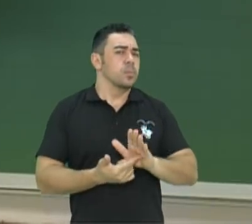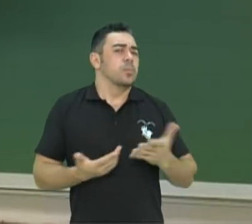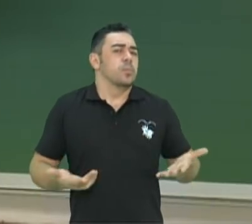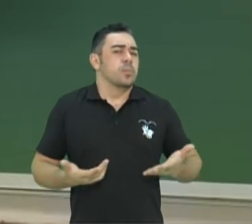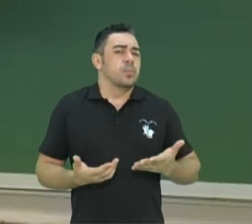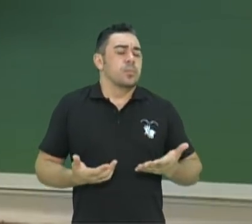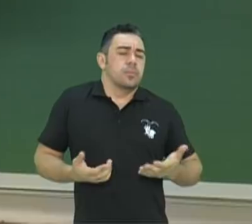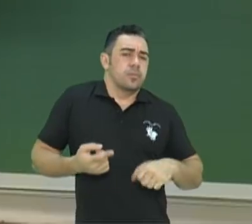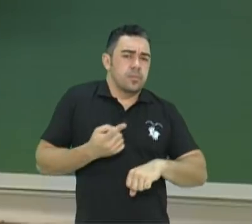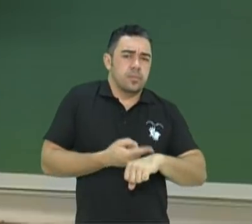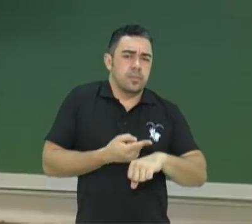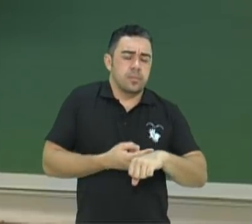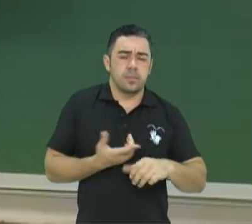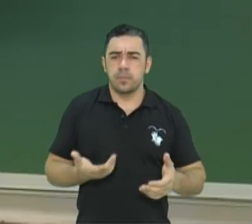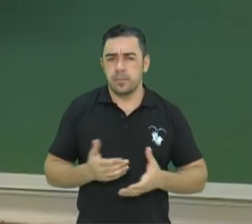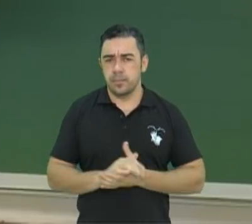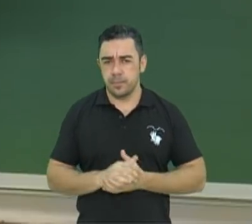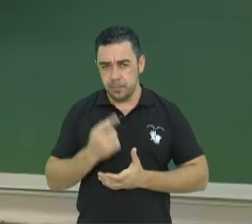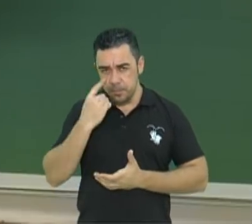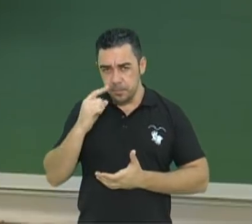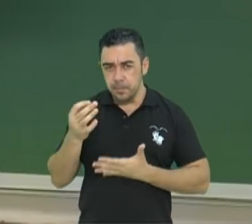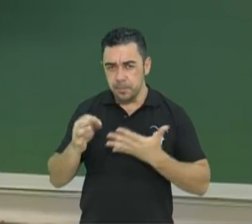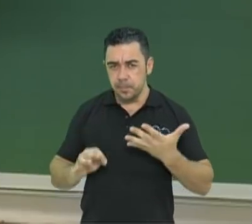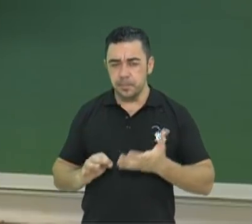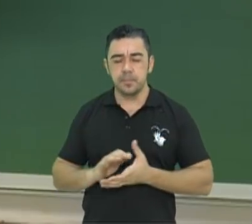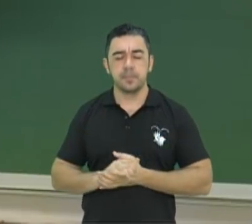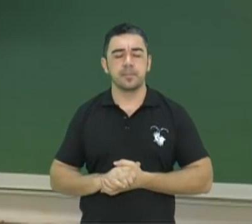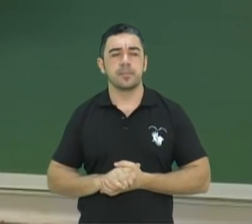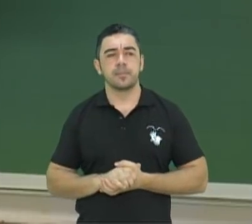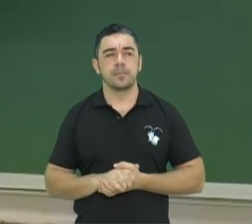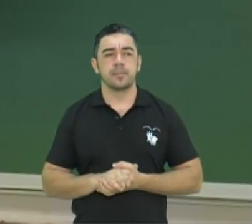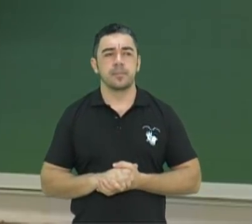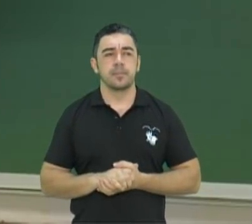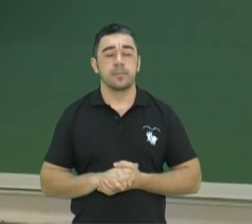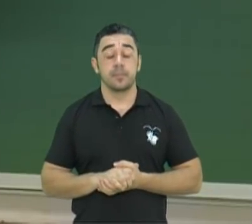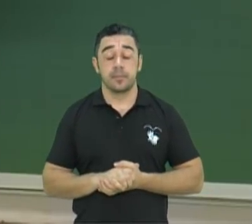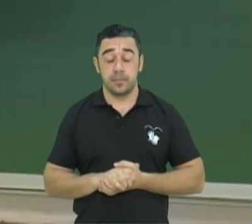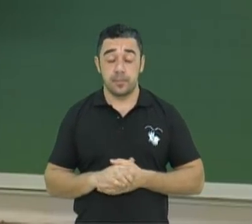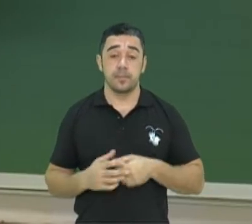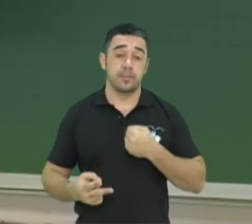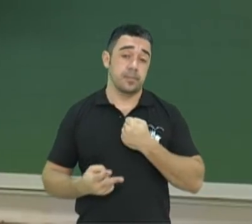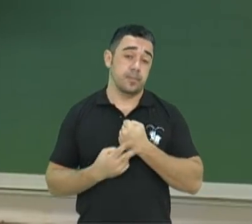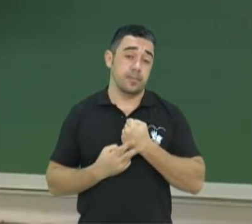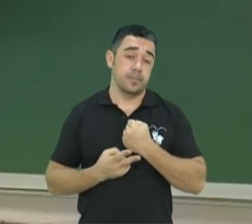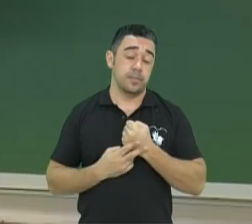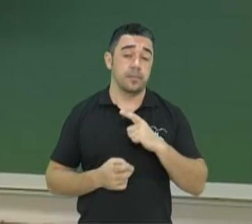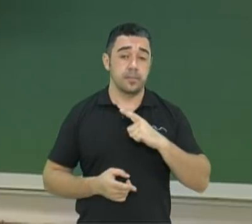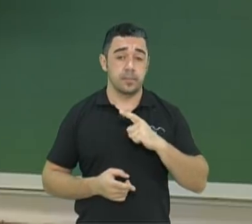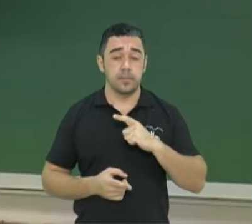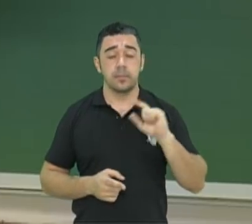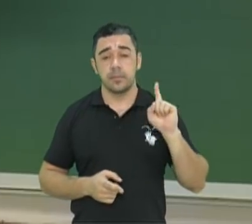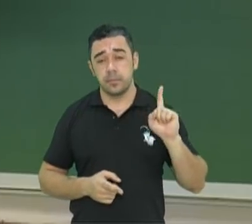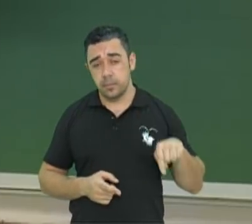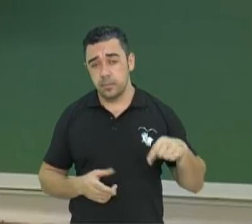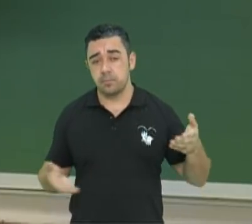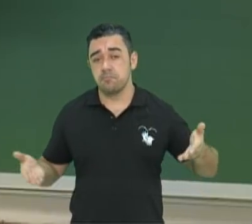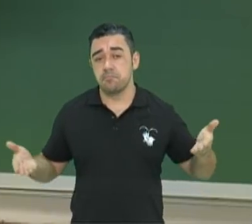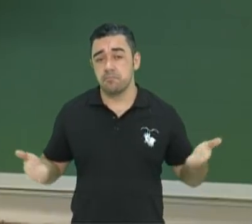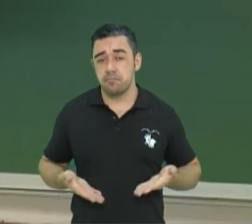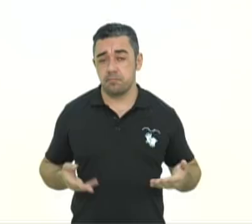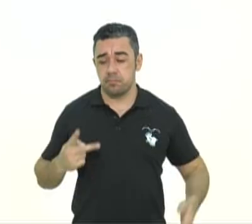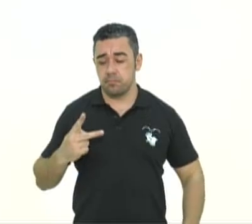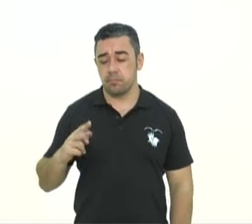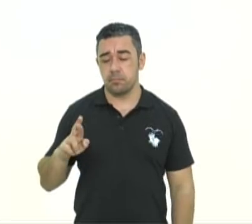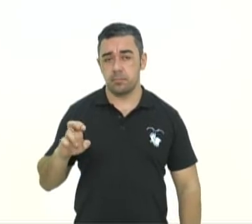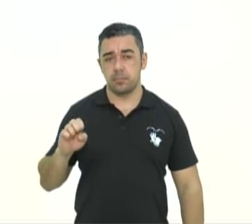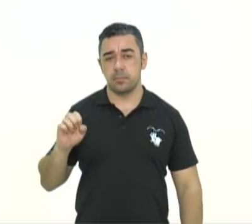que tempo verbal aqui? Vamos conferir? Os verbos em destaque estão no tempo verbal